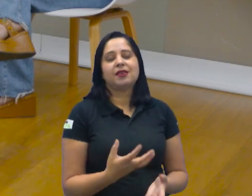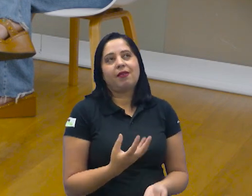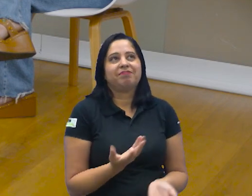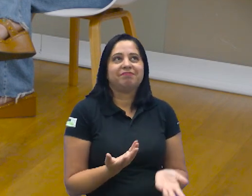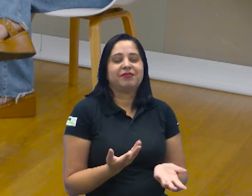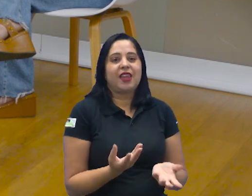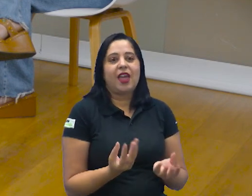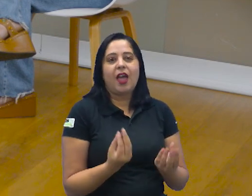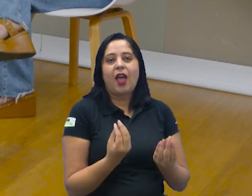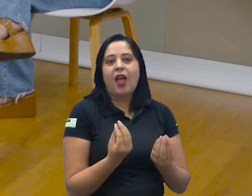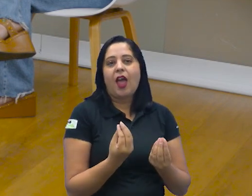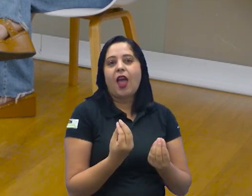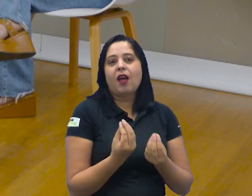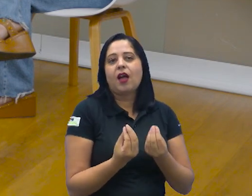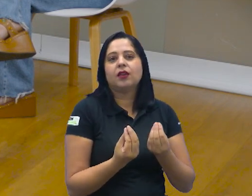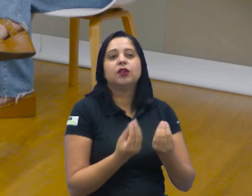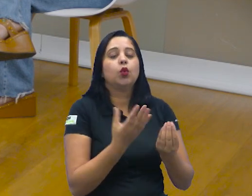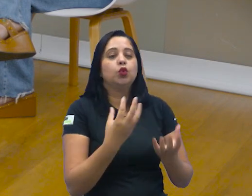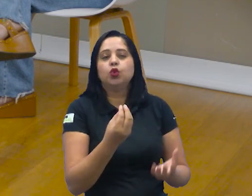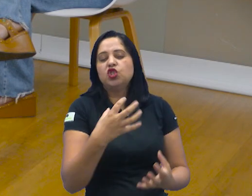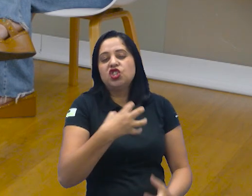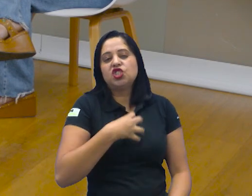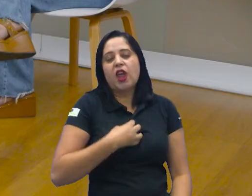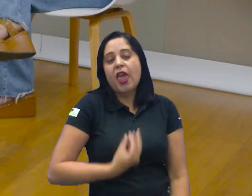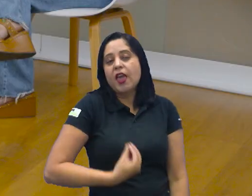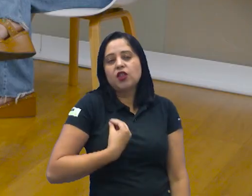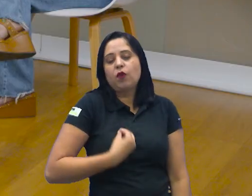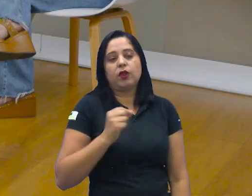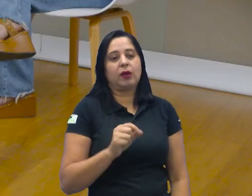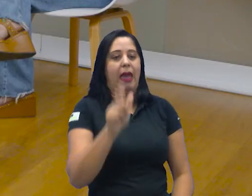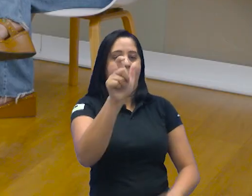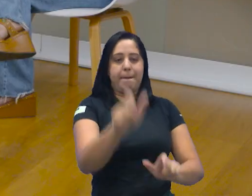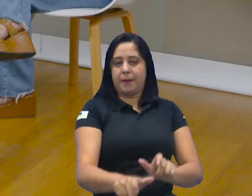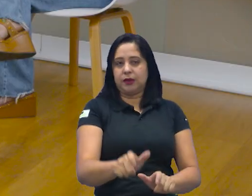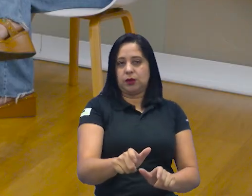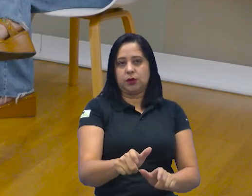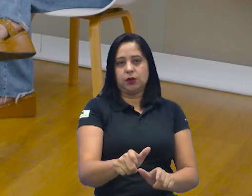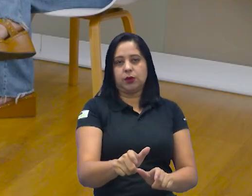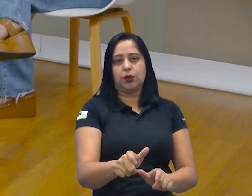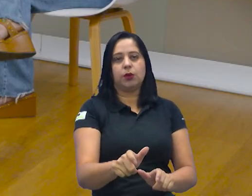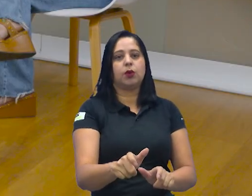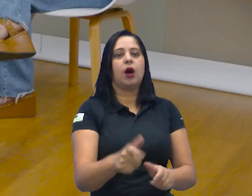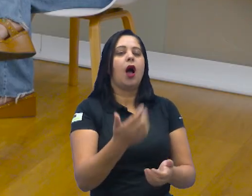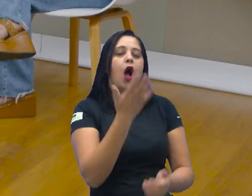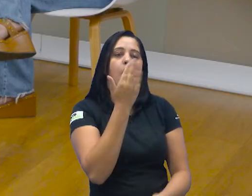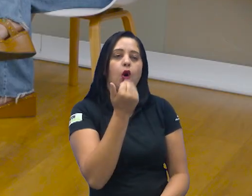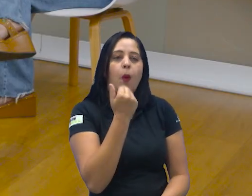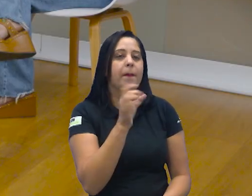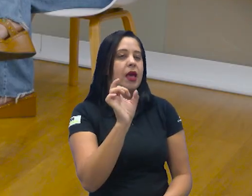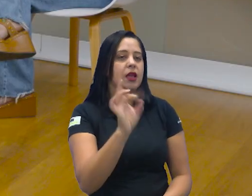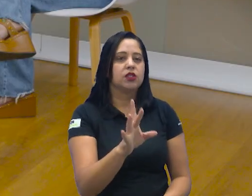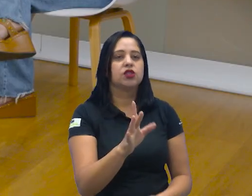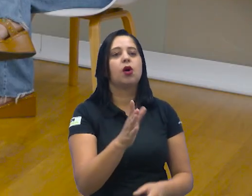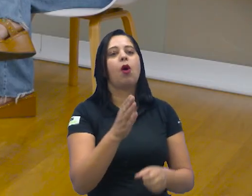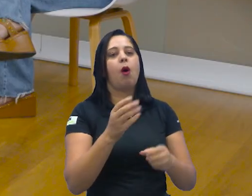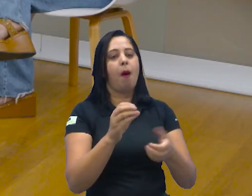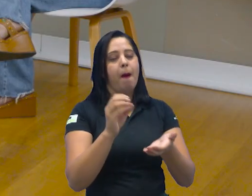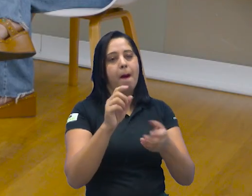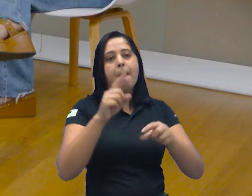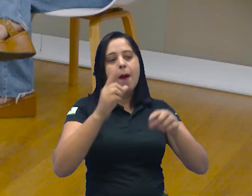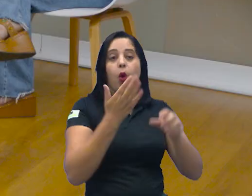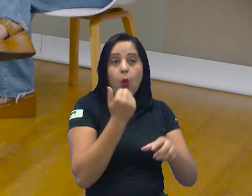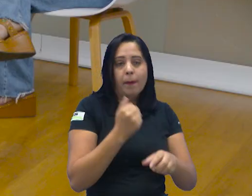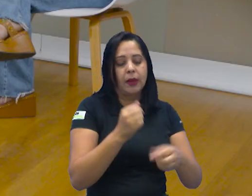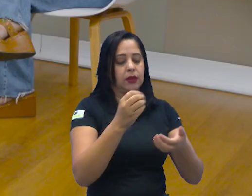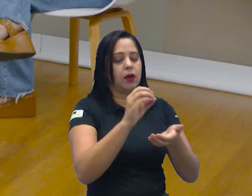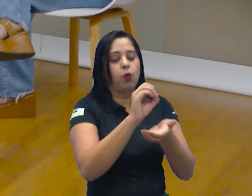falou, não posso nem falar alimentação, desse estilo de vida, quando as pessoas adotam esse estilo de vida, de uma alimentação somente com produtos orgânicos, né? Pelo menos